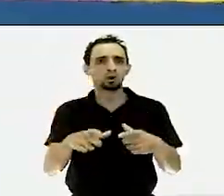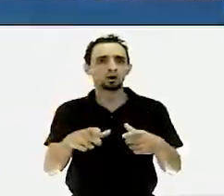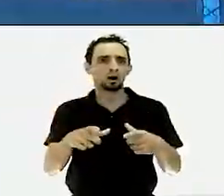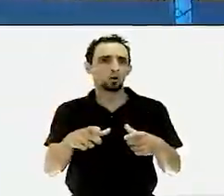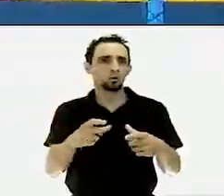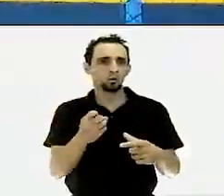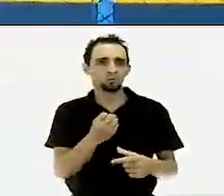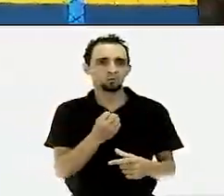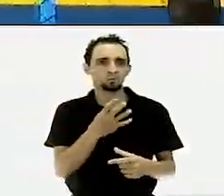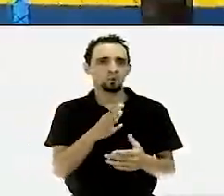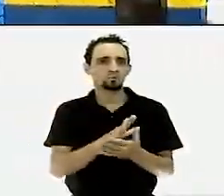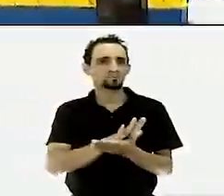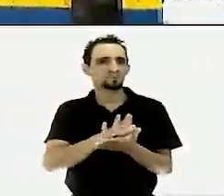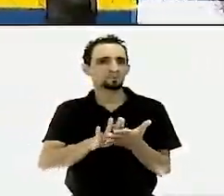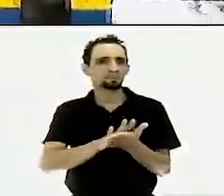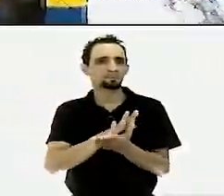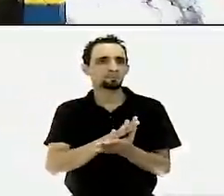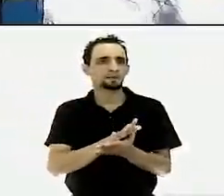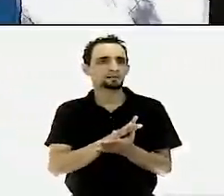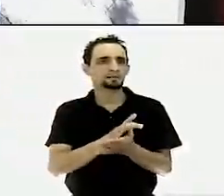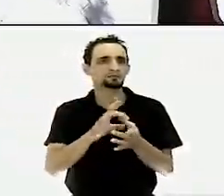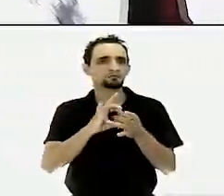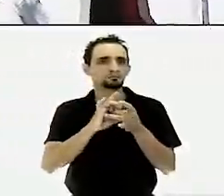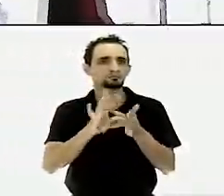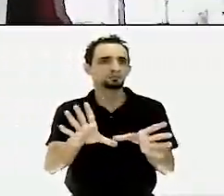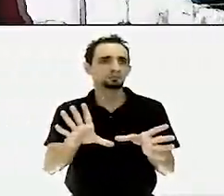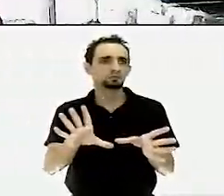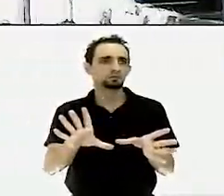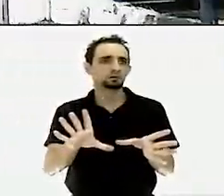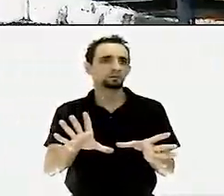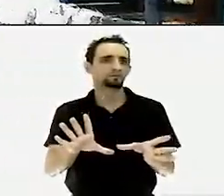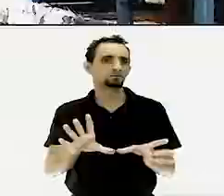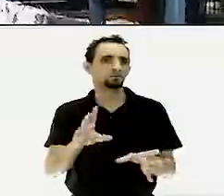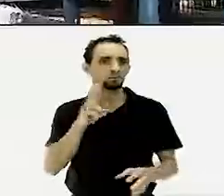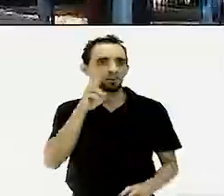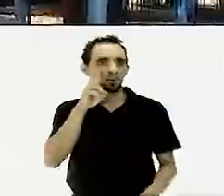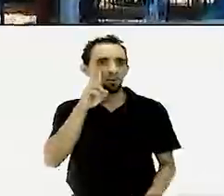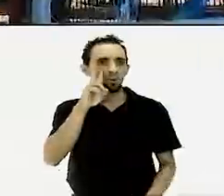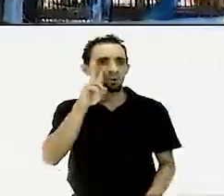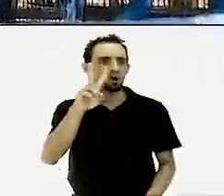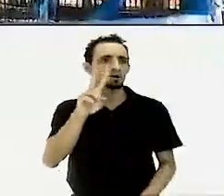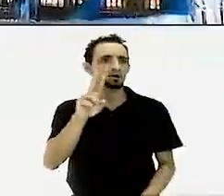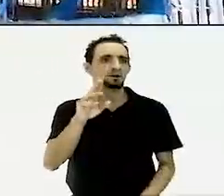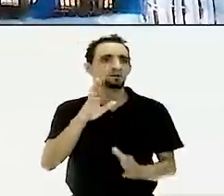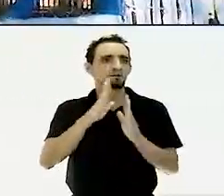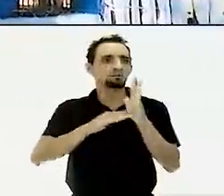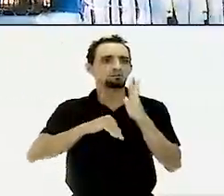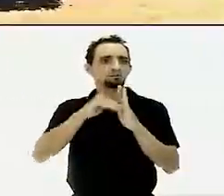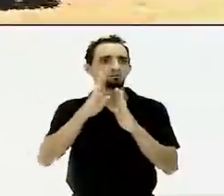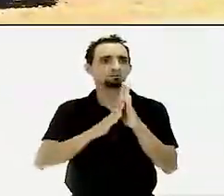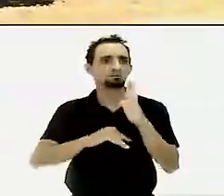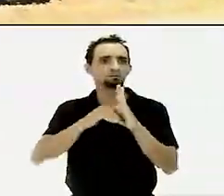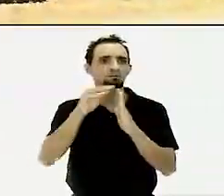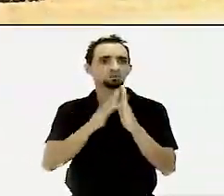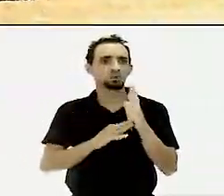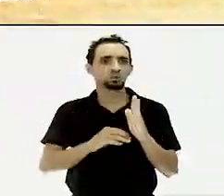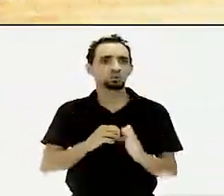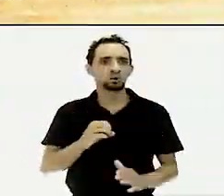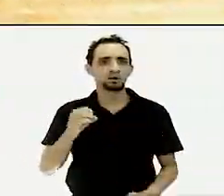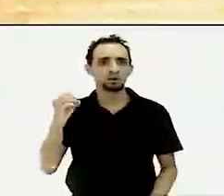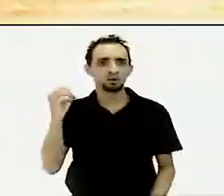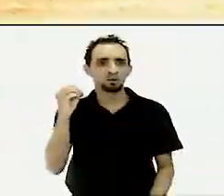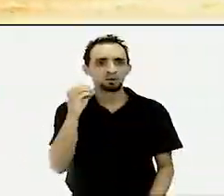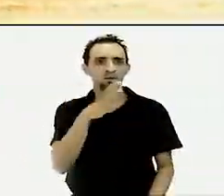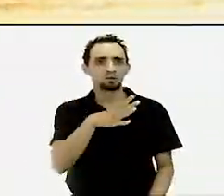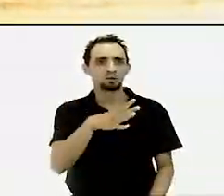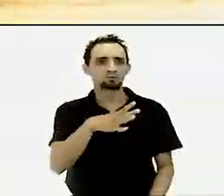Rubinho faz, eles não deixam que o pessoal destrua, porque sabe o trabalho do Rubinho, gostam dele, que é uma pessoa amável com todo